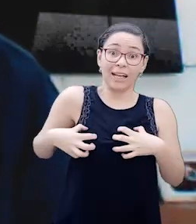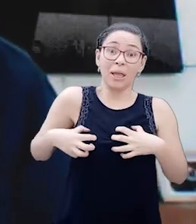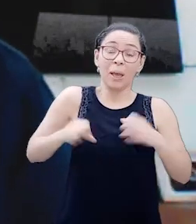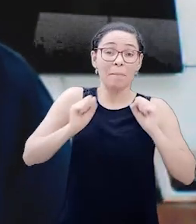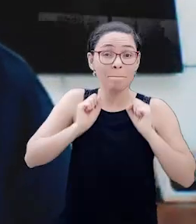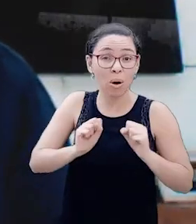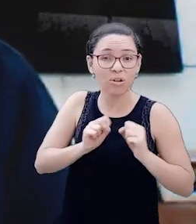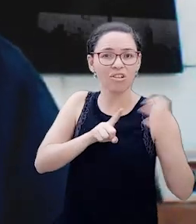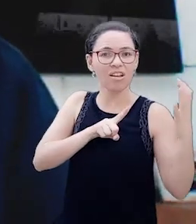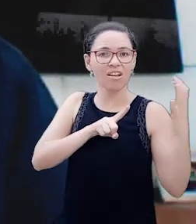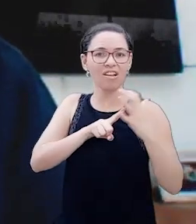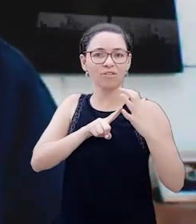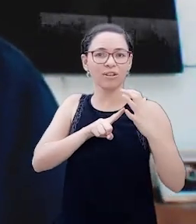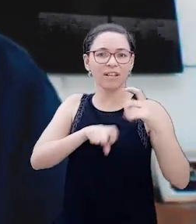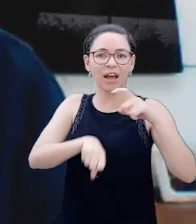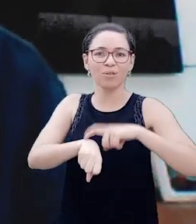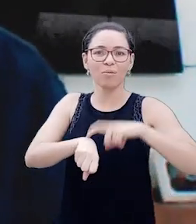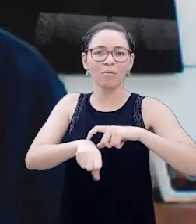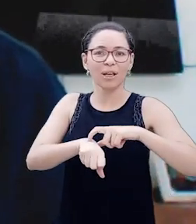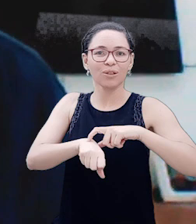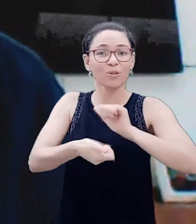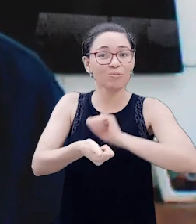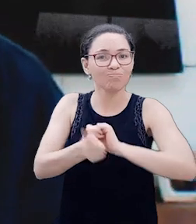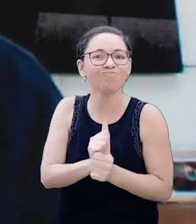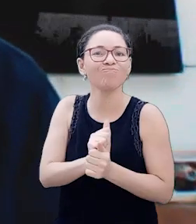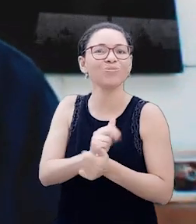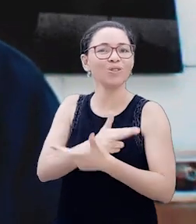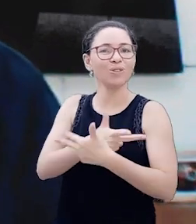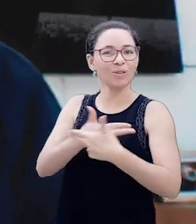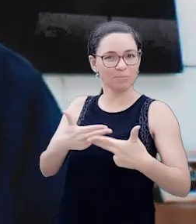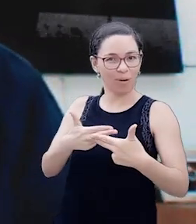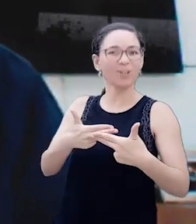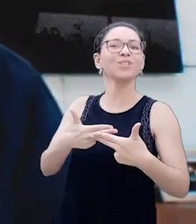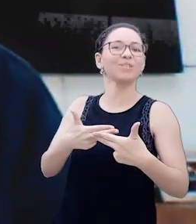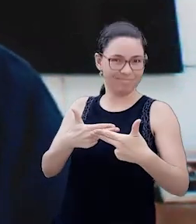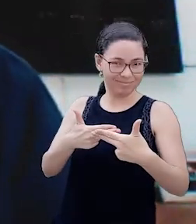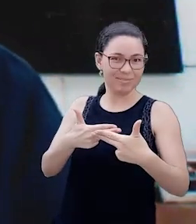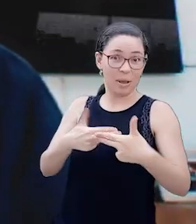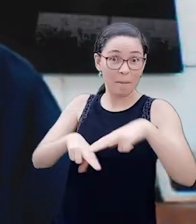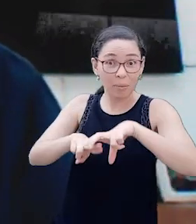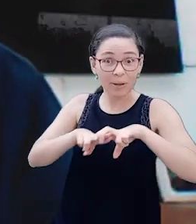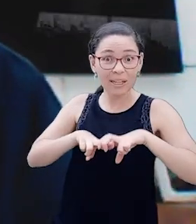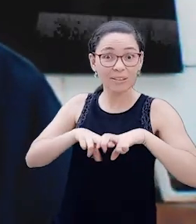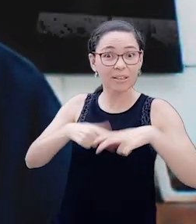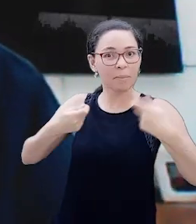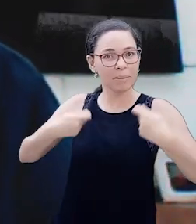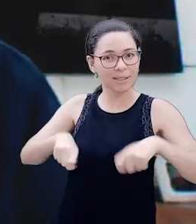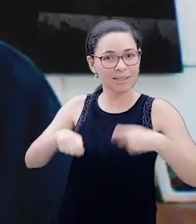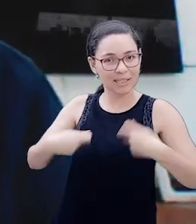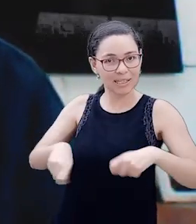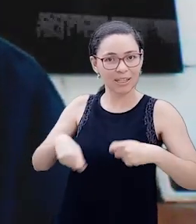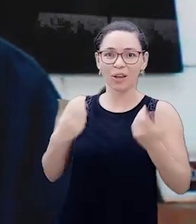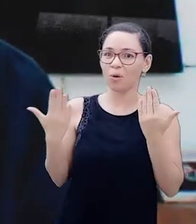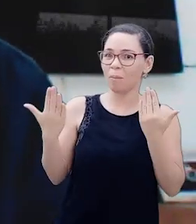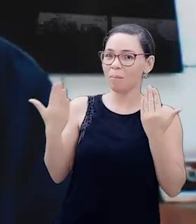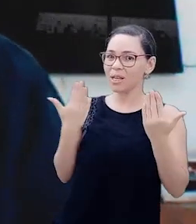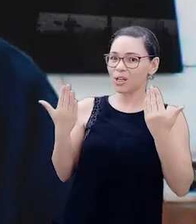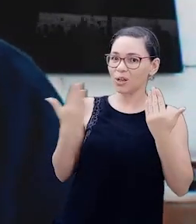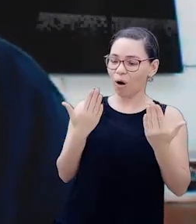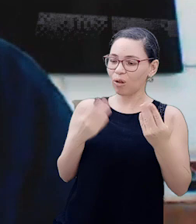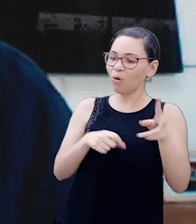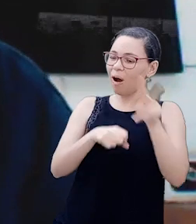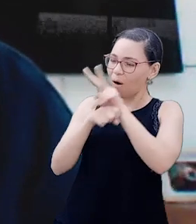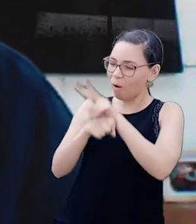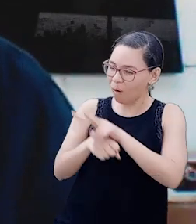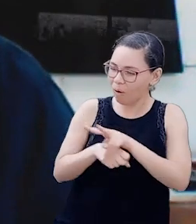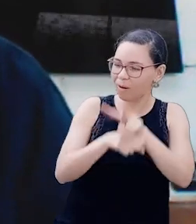de autocuidado, possa demonstrar em maior ou menor grau também algum tipo de flexibilização mental,